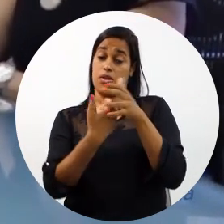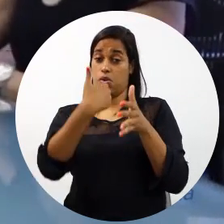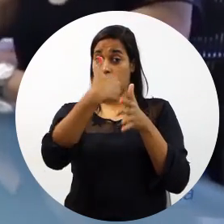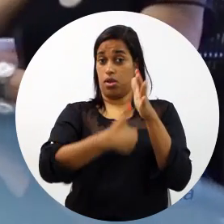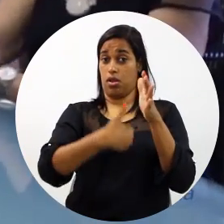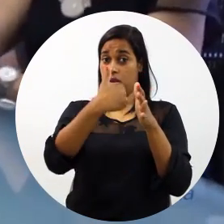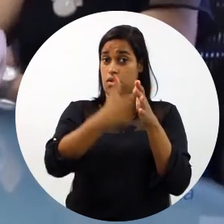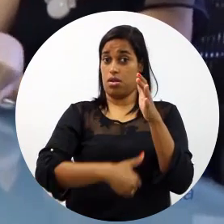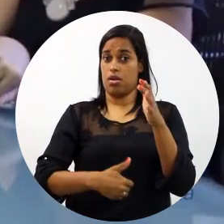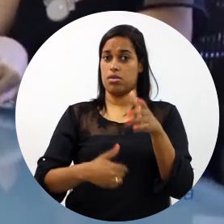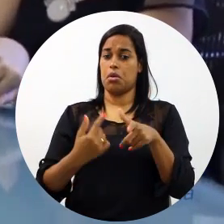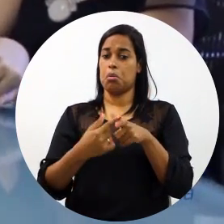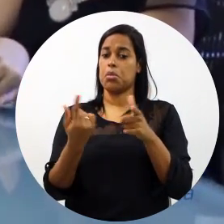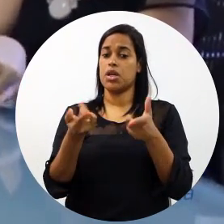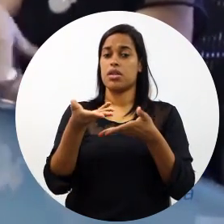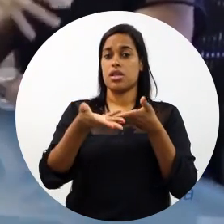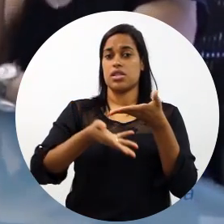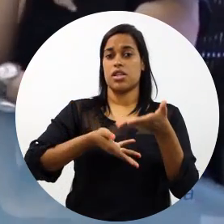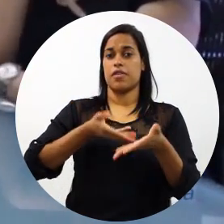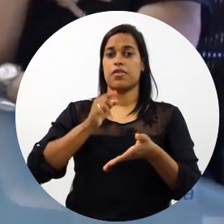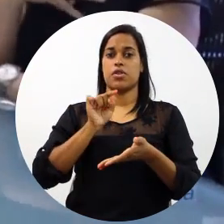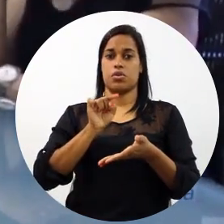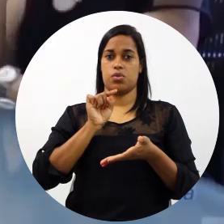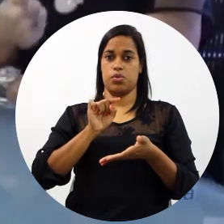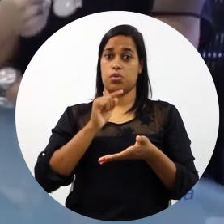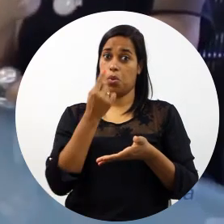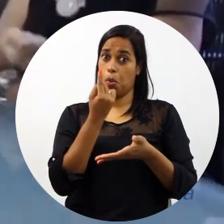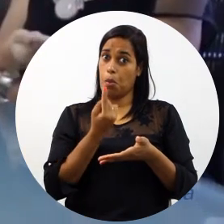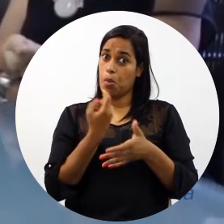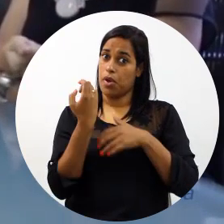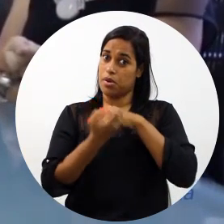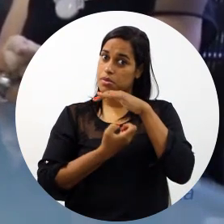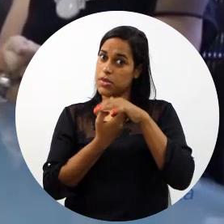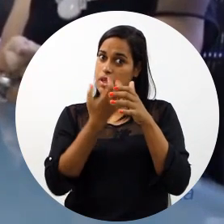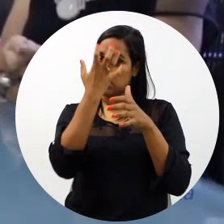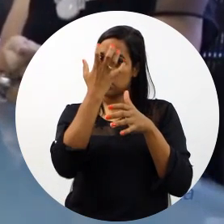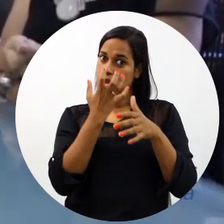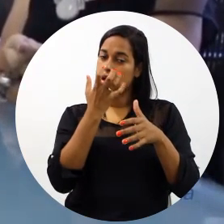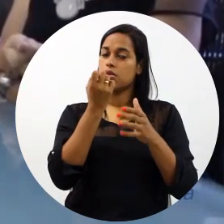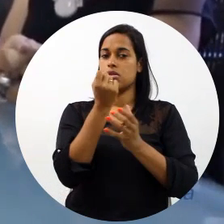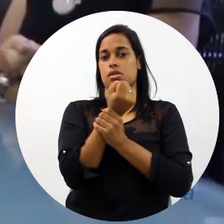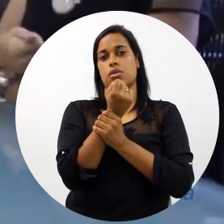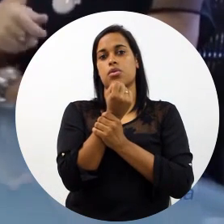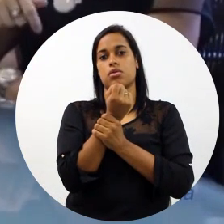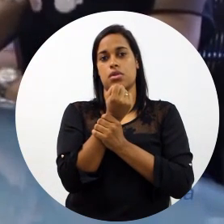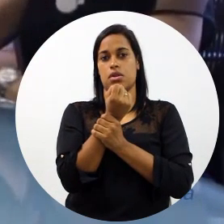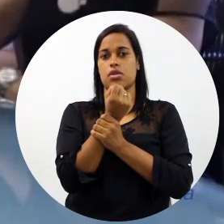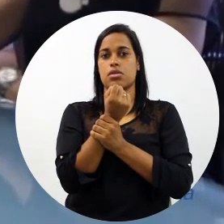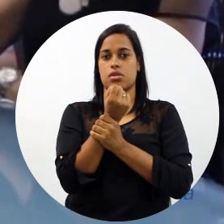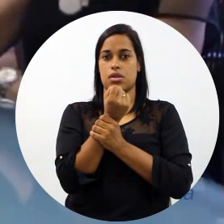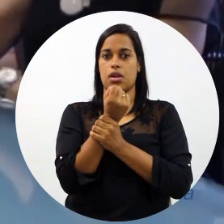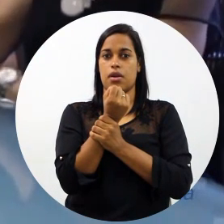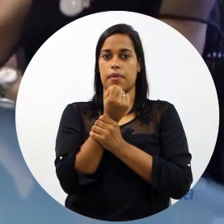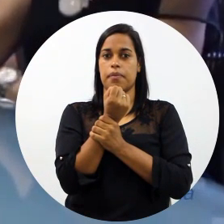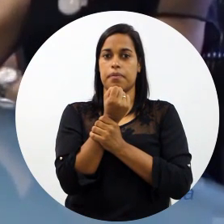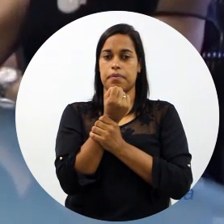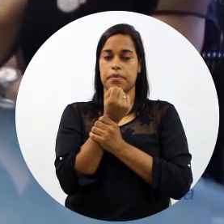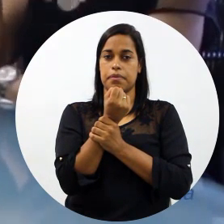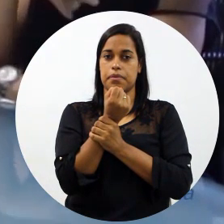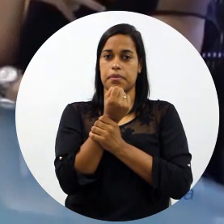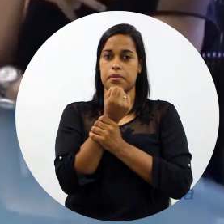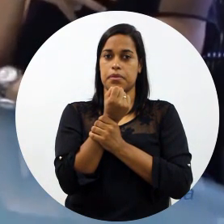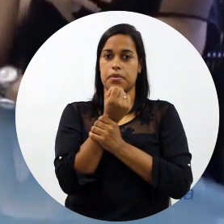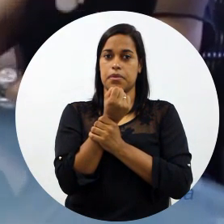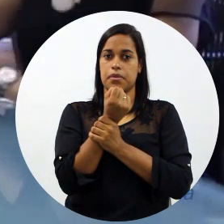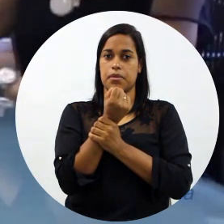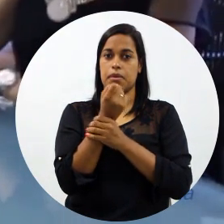ali naquele momento ele estava prestando serviço. Então uma empresa que leva a sério essa questão da segurança acabou por fazer